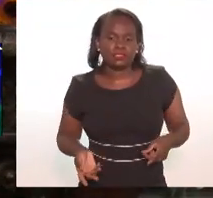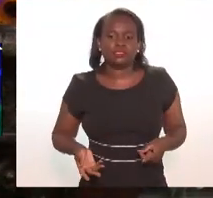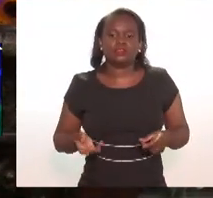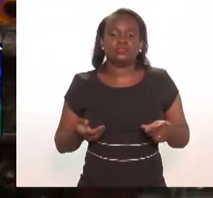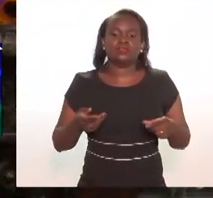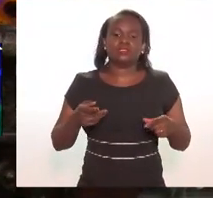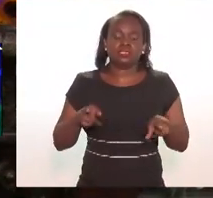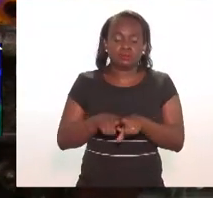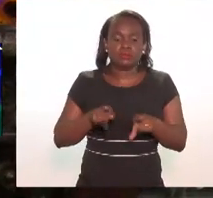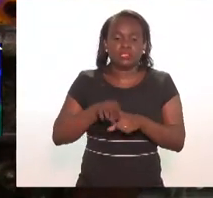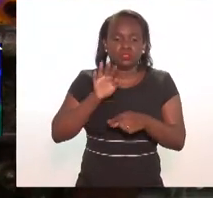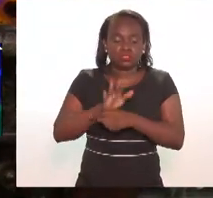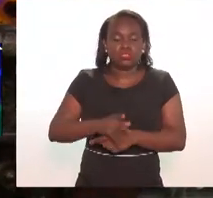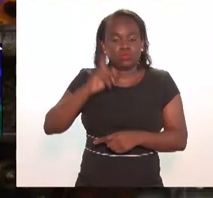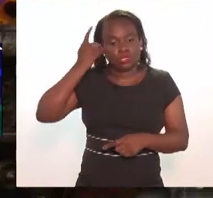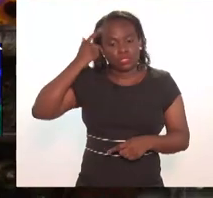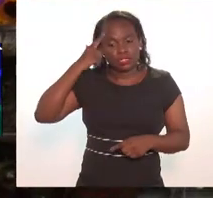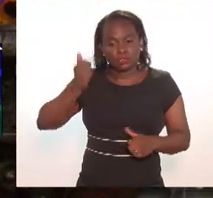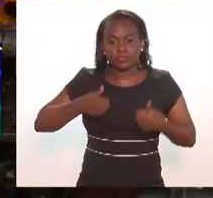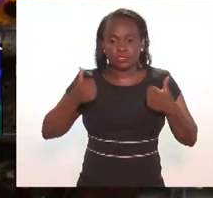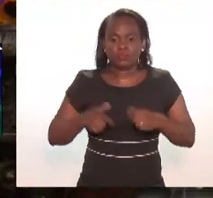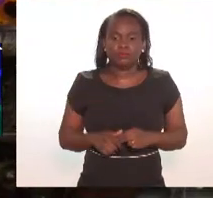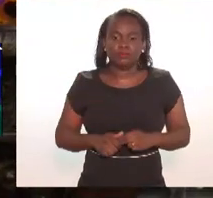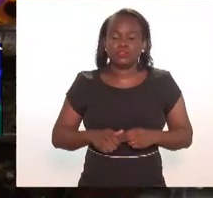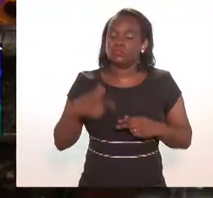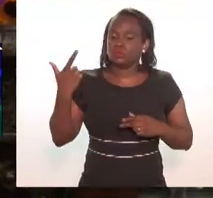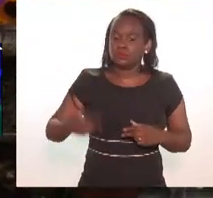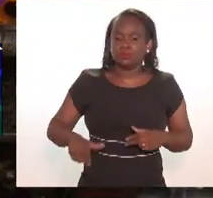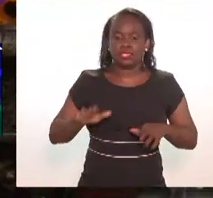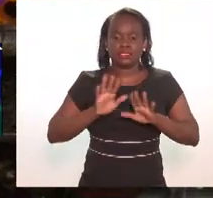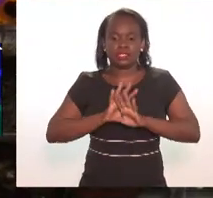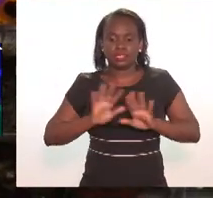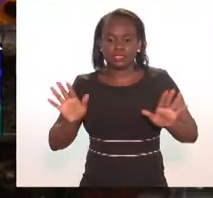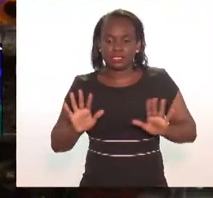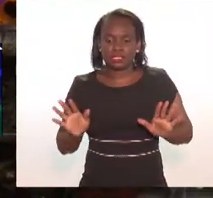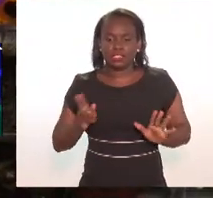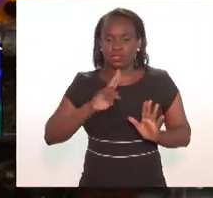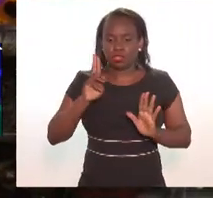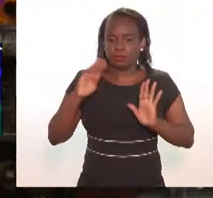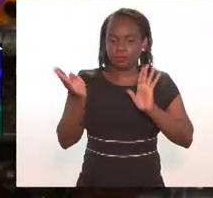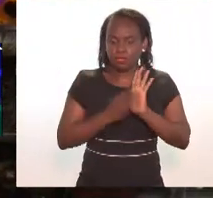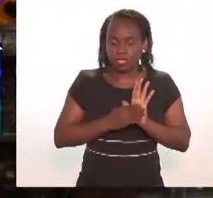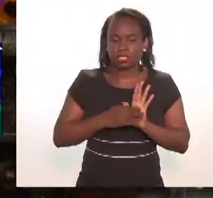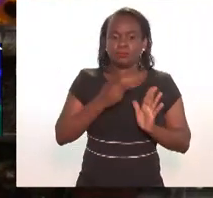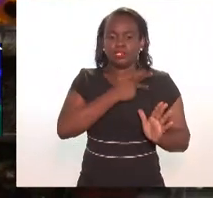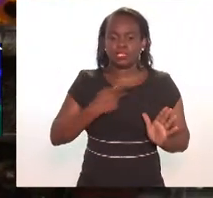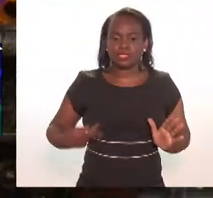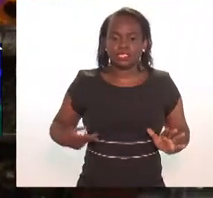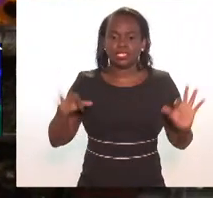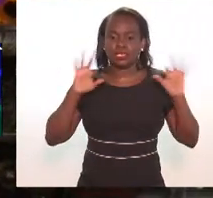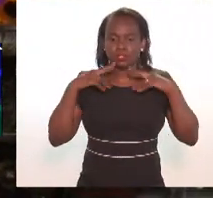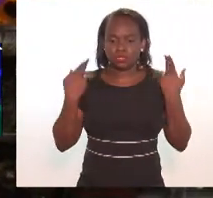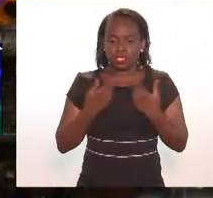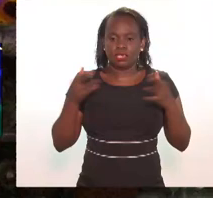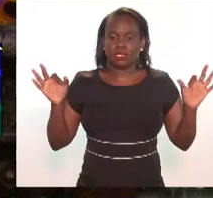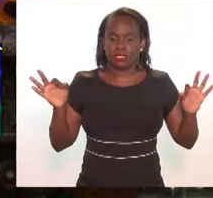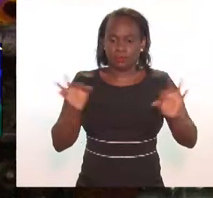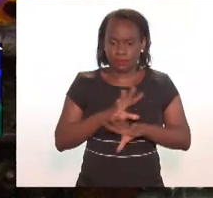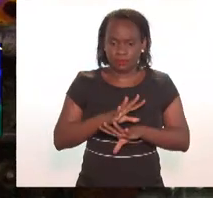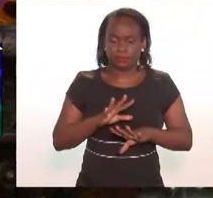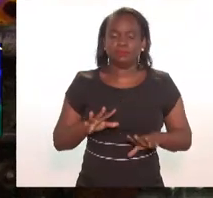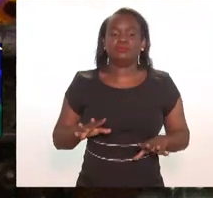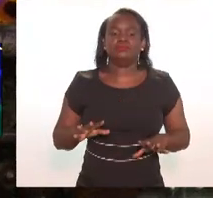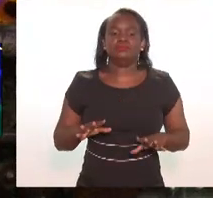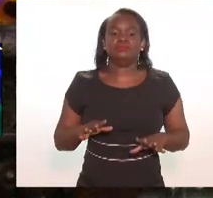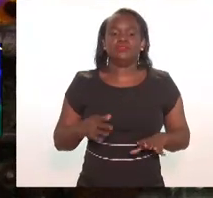e conscientizá-los, que é o melhor. Não havendo mais oradores inscritos, a presidência encerra a presente